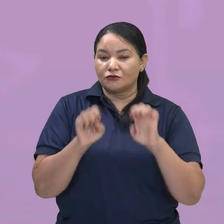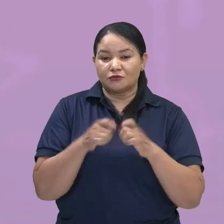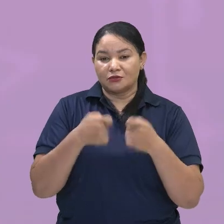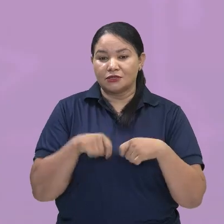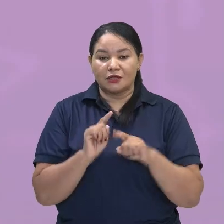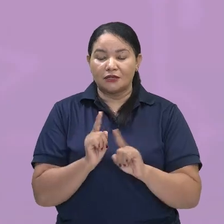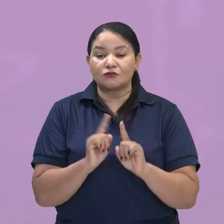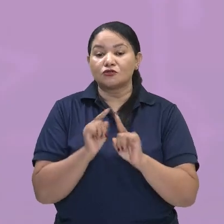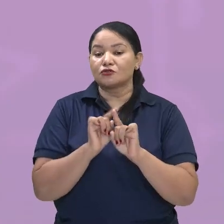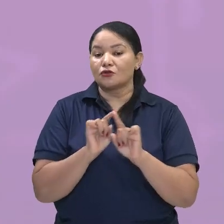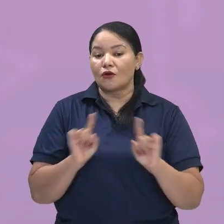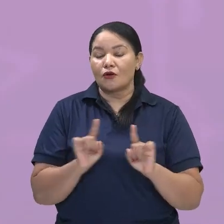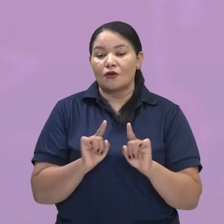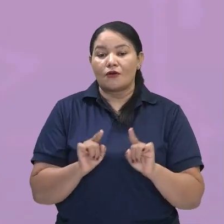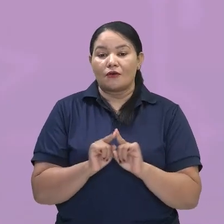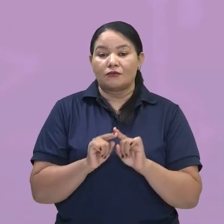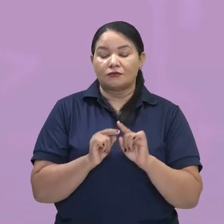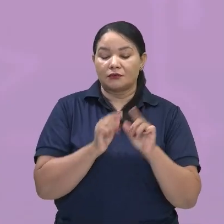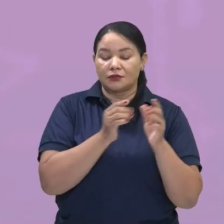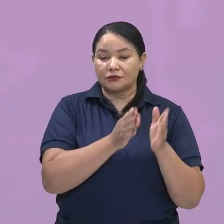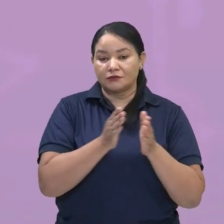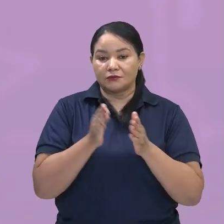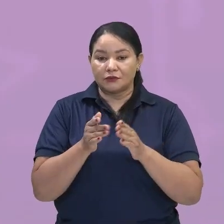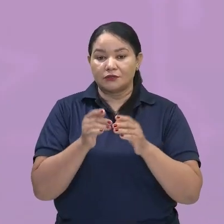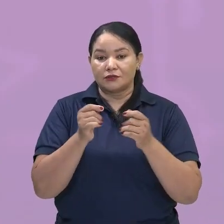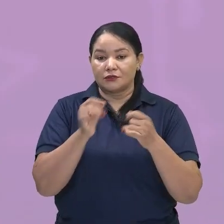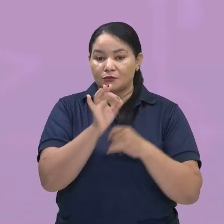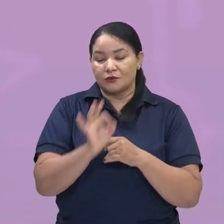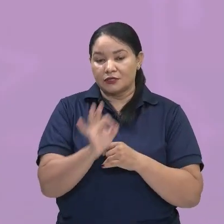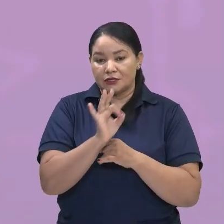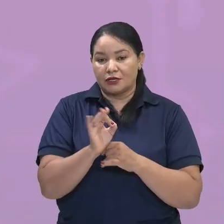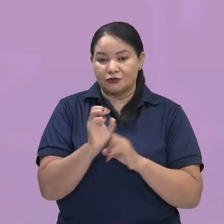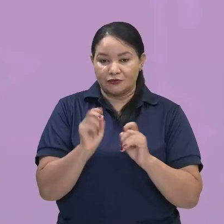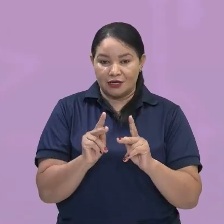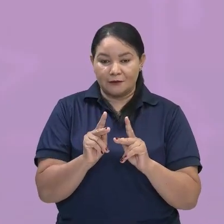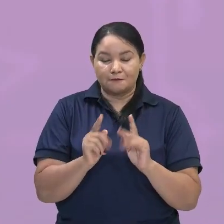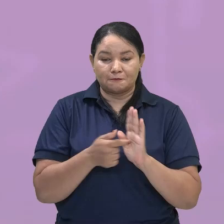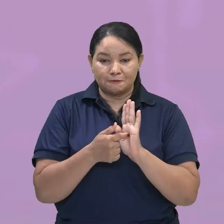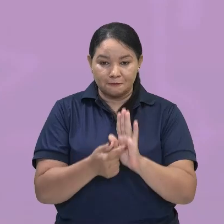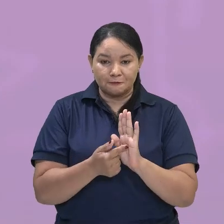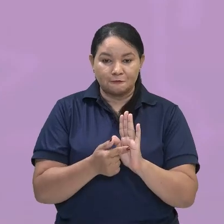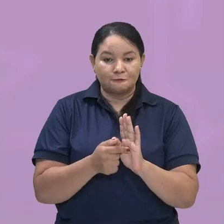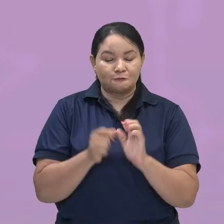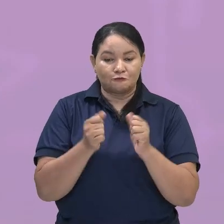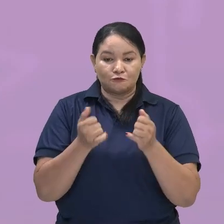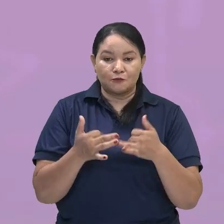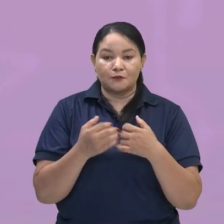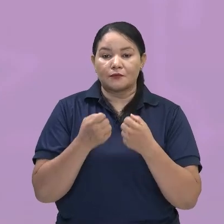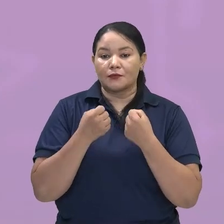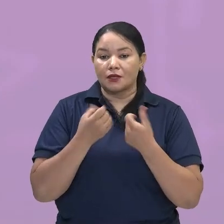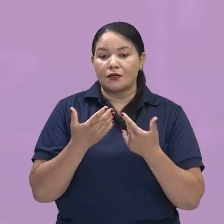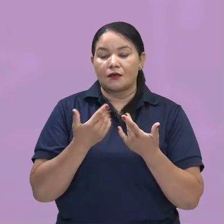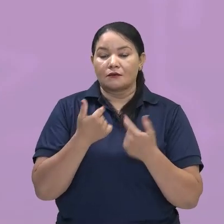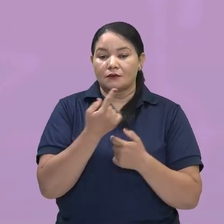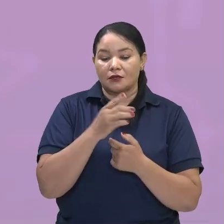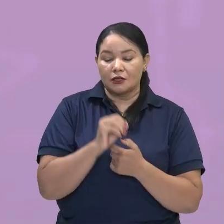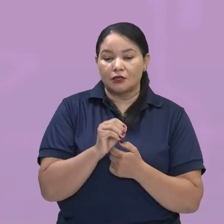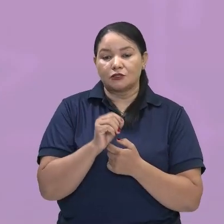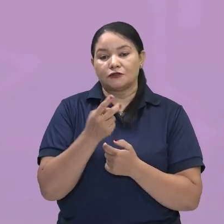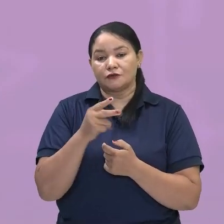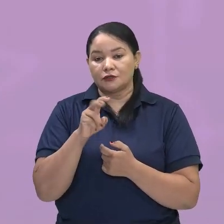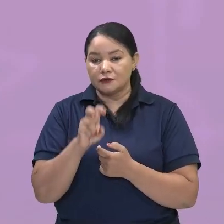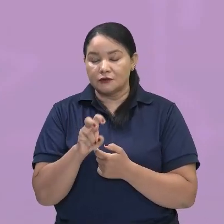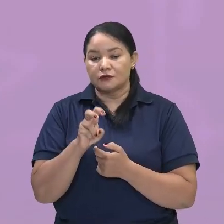que nós chamamos aqui da definição de porcentagem. Tá legal? Mostrei para vocês um tópico bem bacana, como calcular 10%,